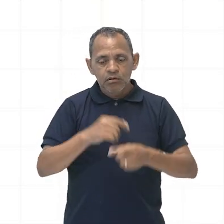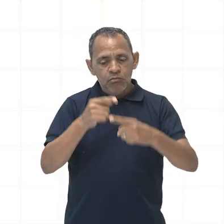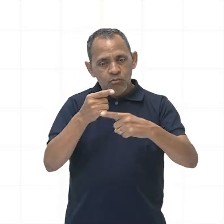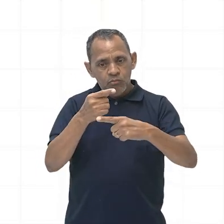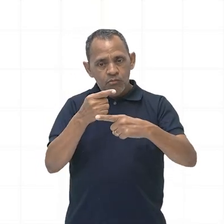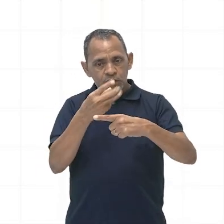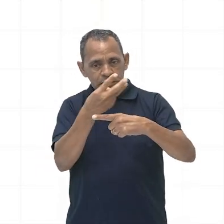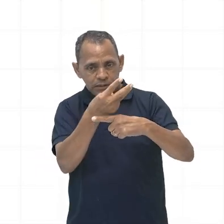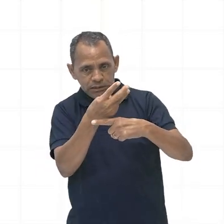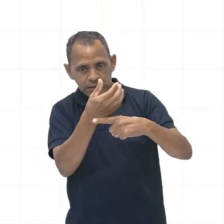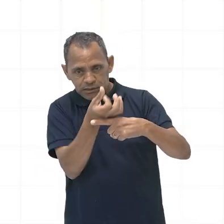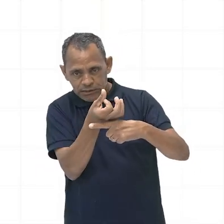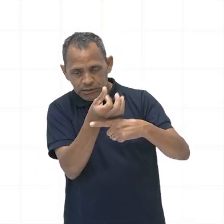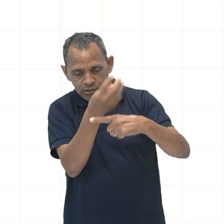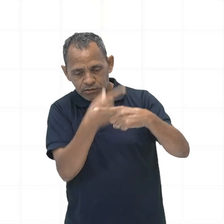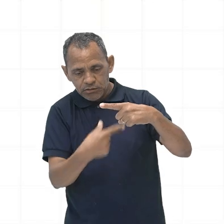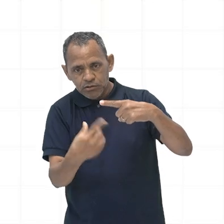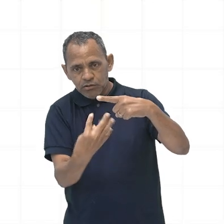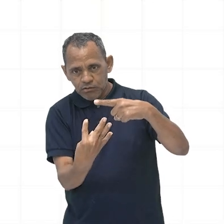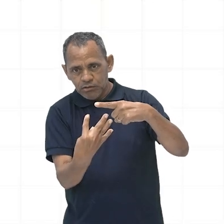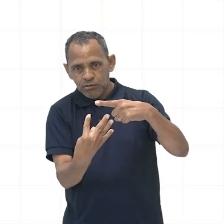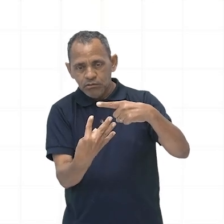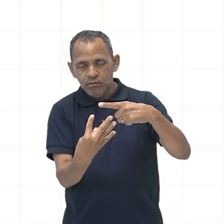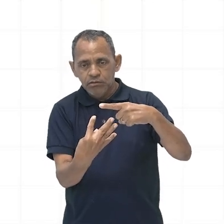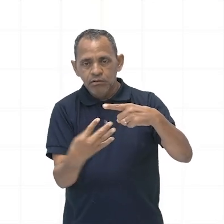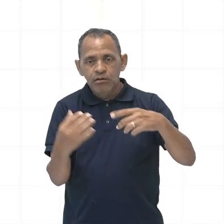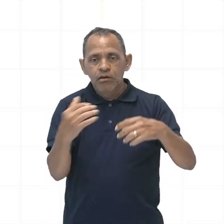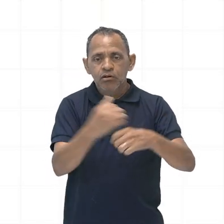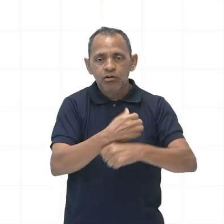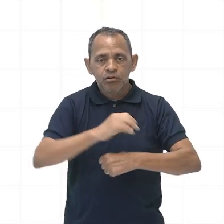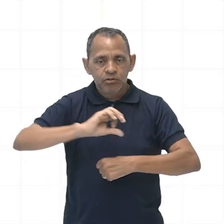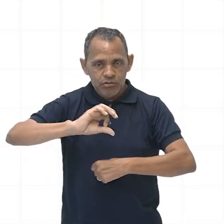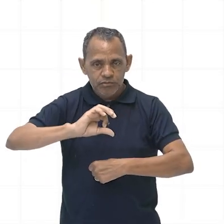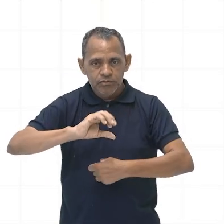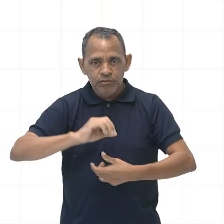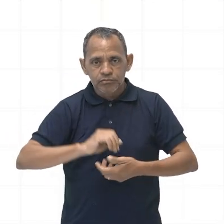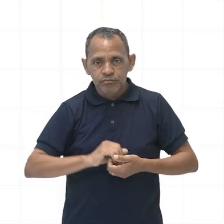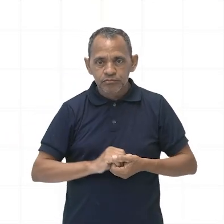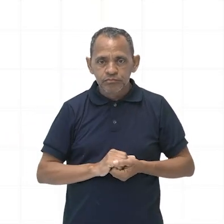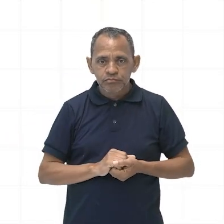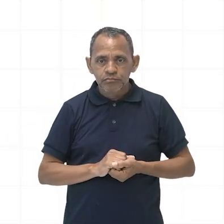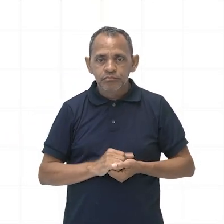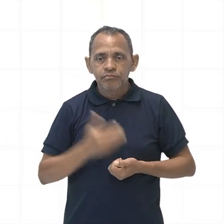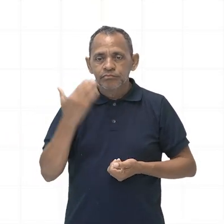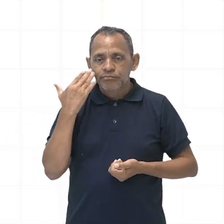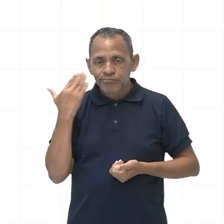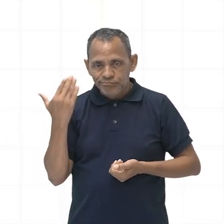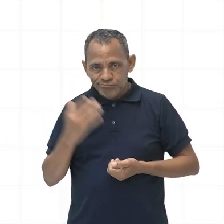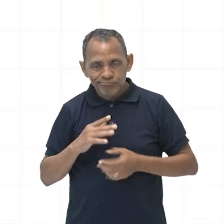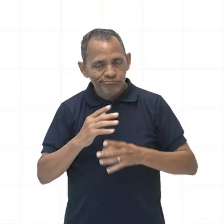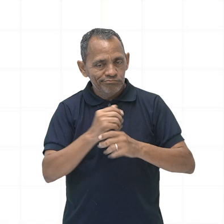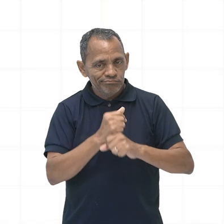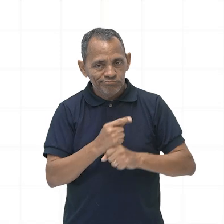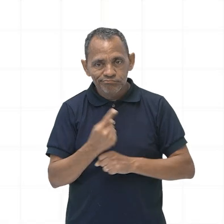eu vou ter que o A é igual a 36 dividido por 4. Logo, todo esse lado